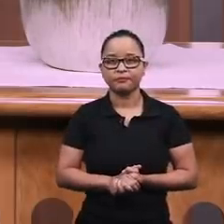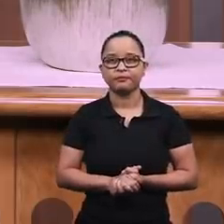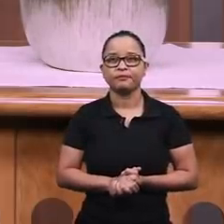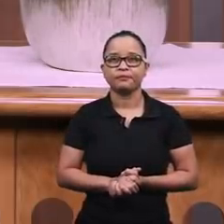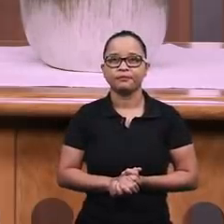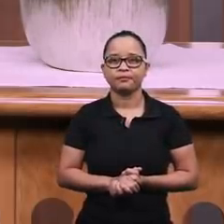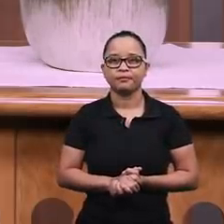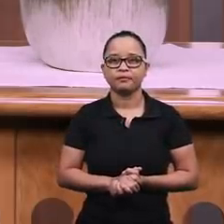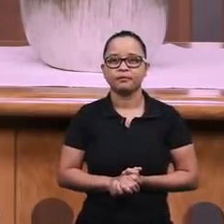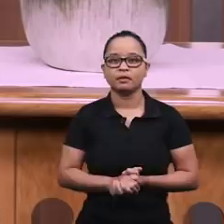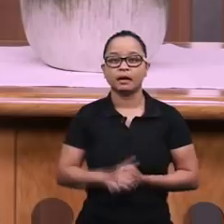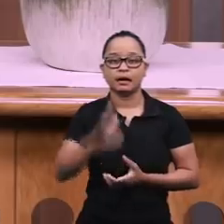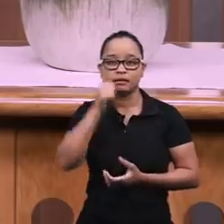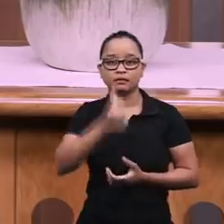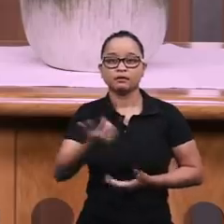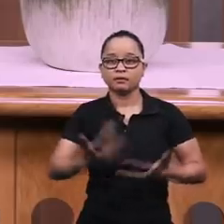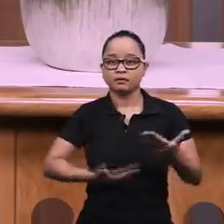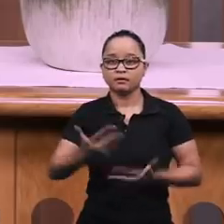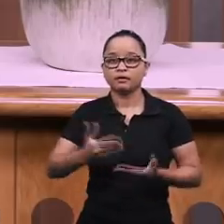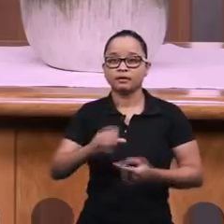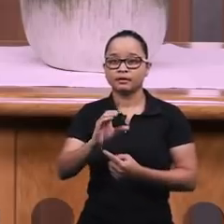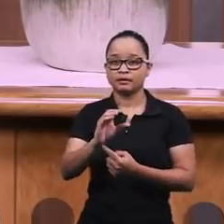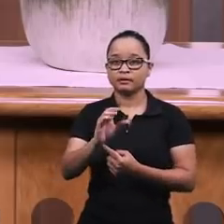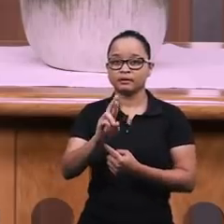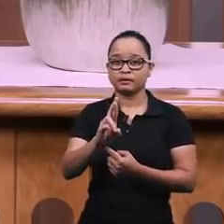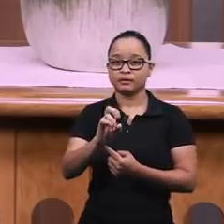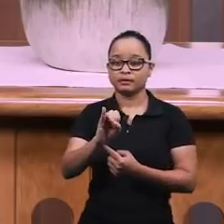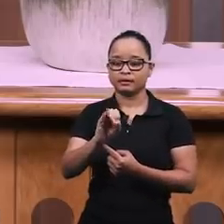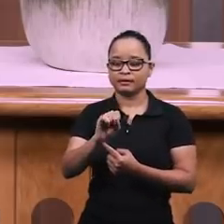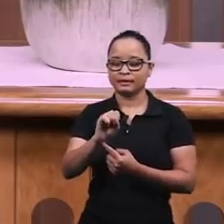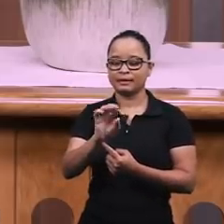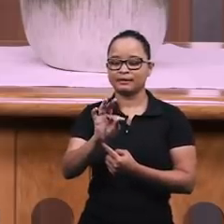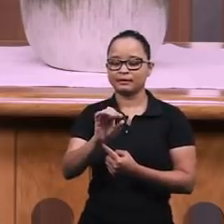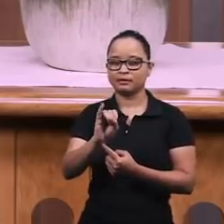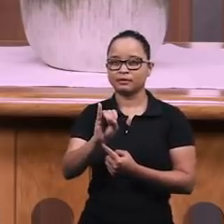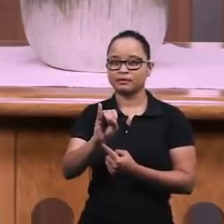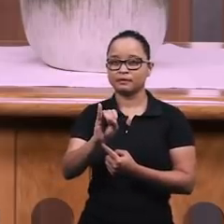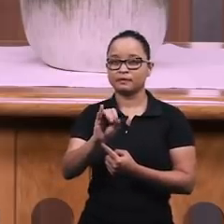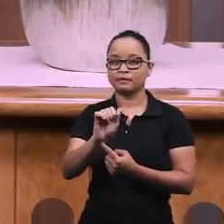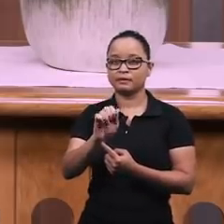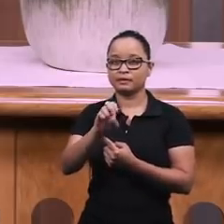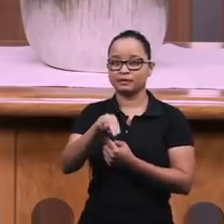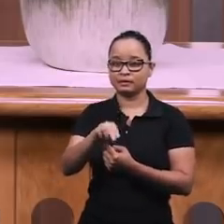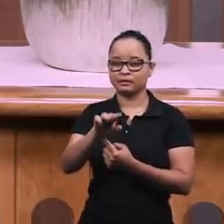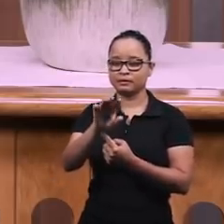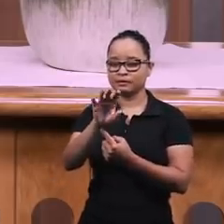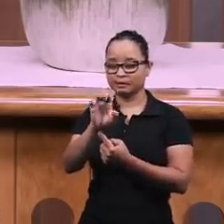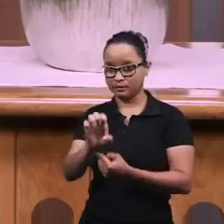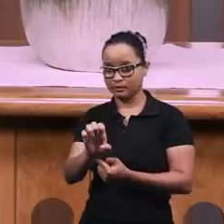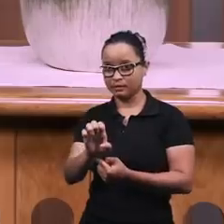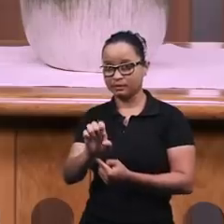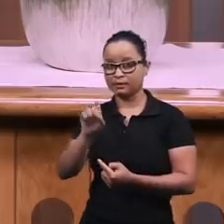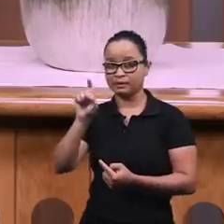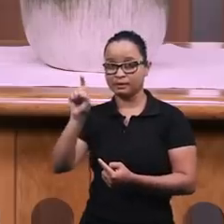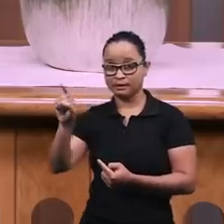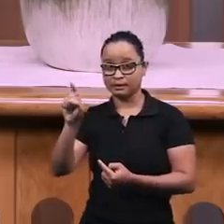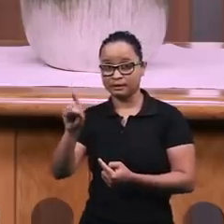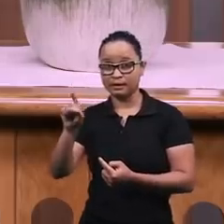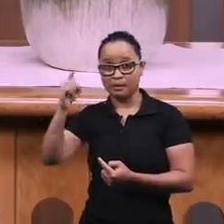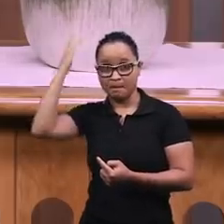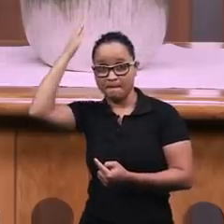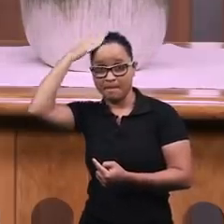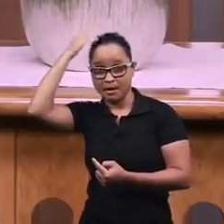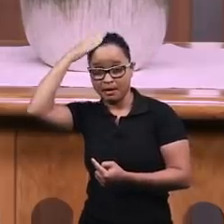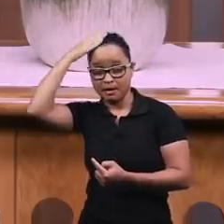trazendo a sua resposta a nossa irmã Cristiane cremaski que é de Maringá lá no estado do